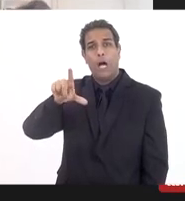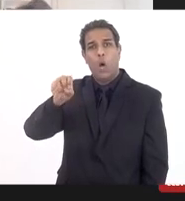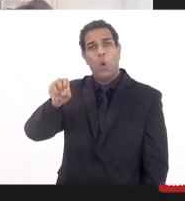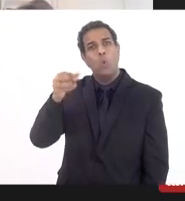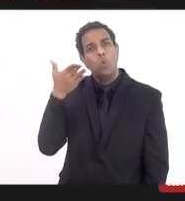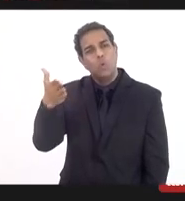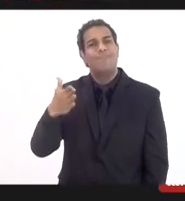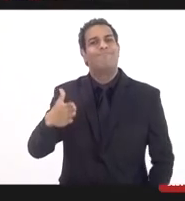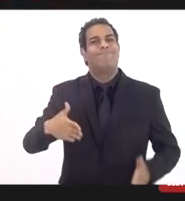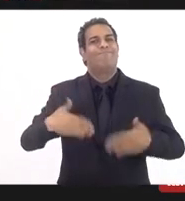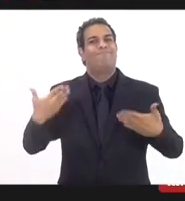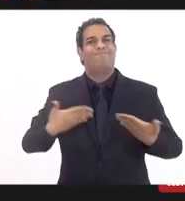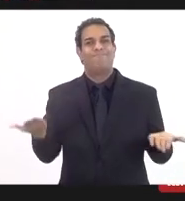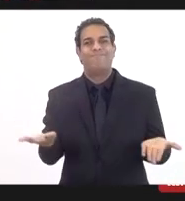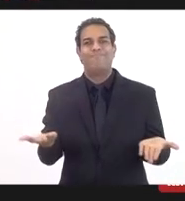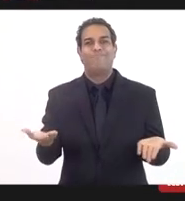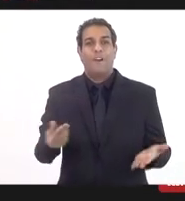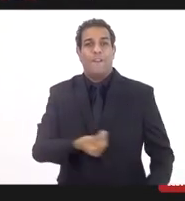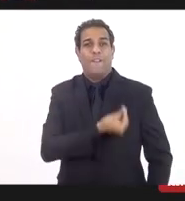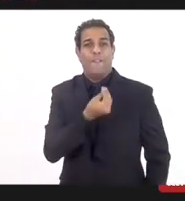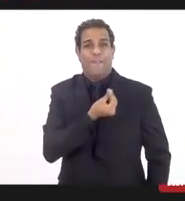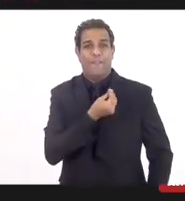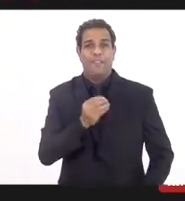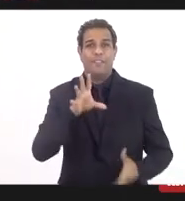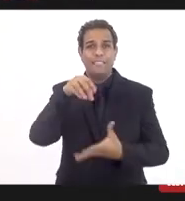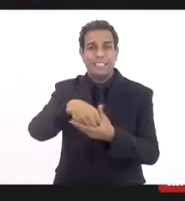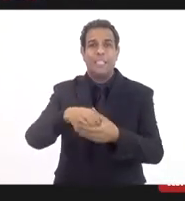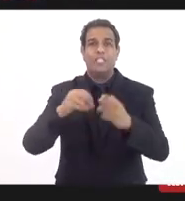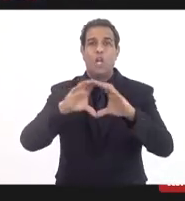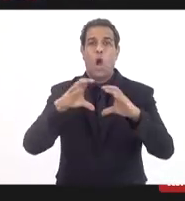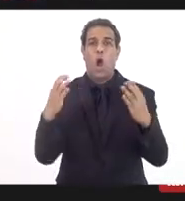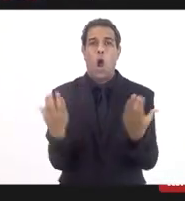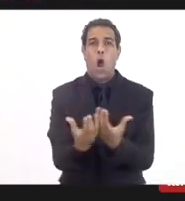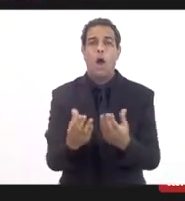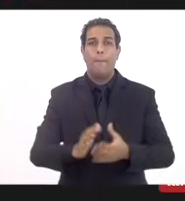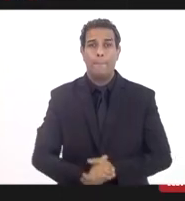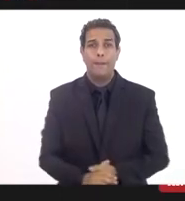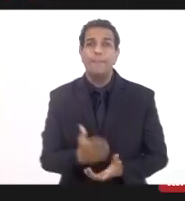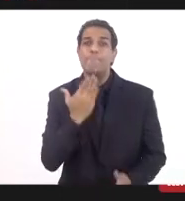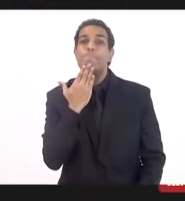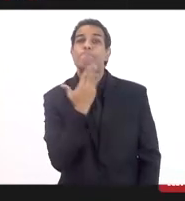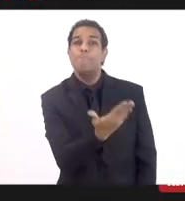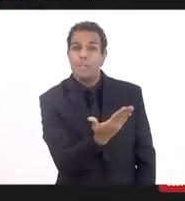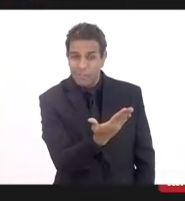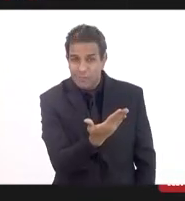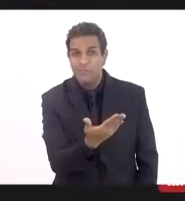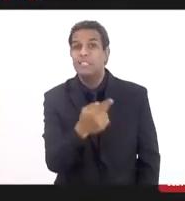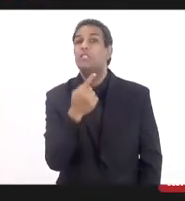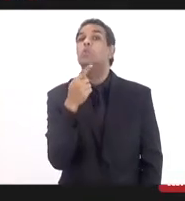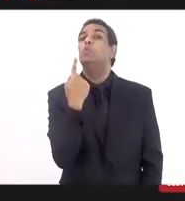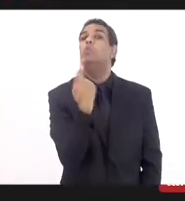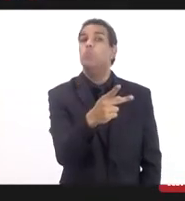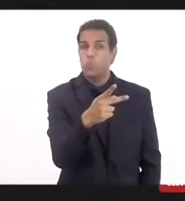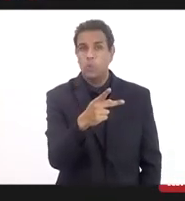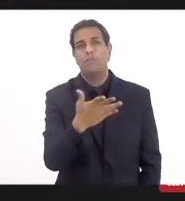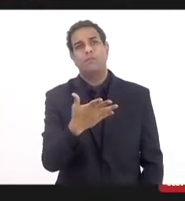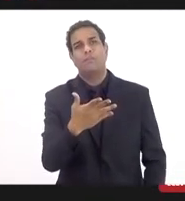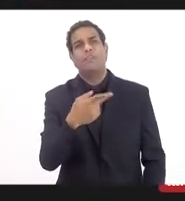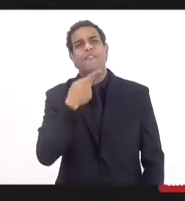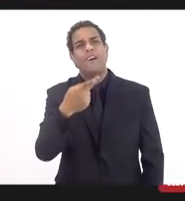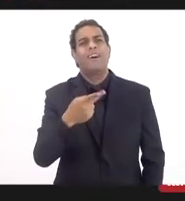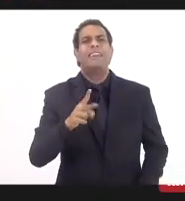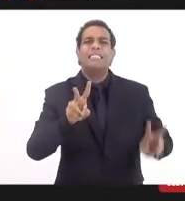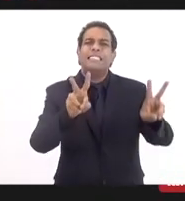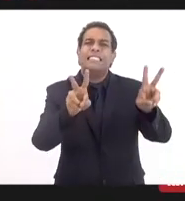nos alegra estar conosco nessa audiência. Eu queria pedir a Vossa Excelência que, na sua fala, não deixasse